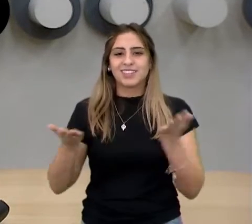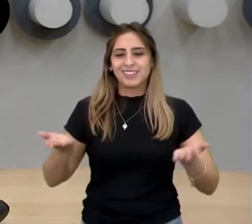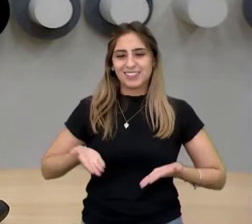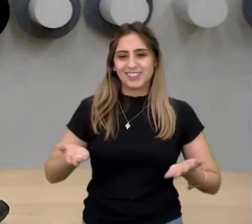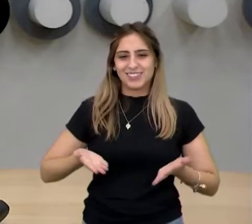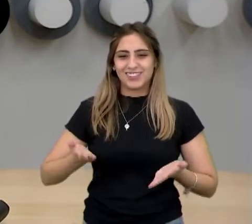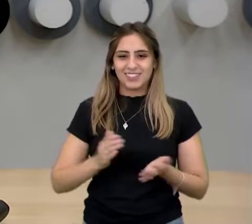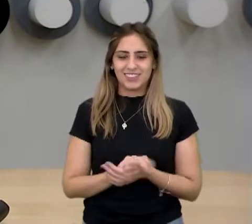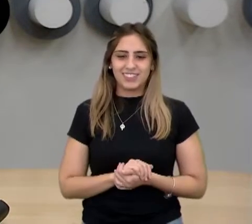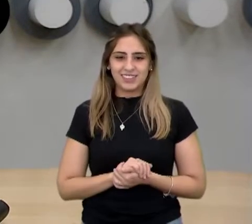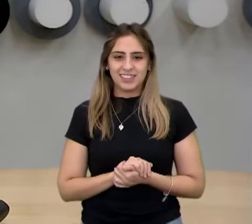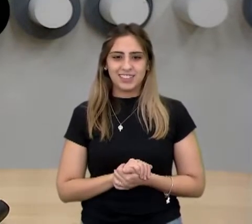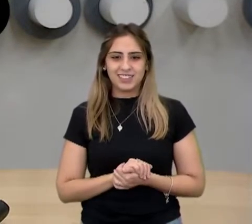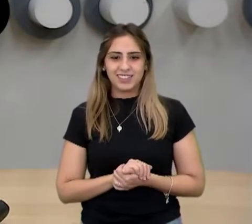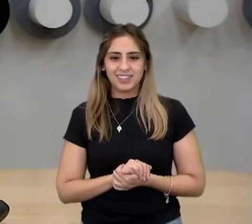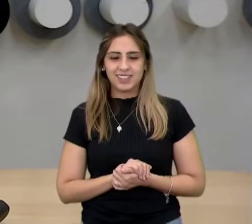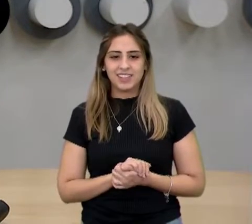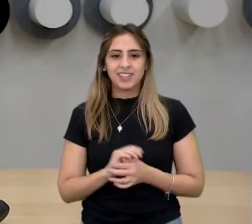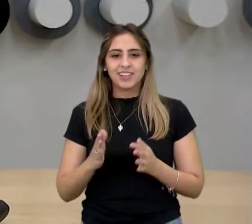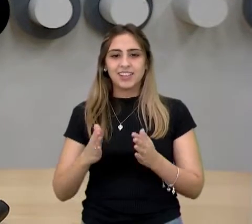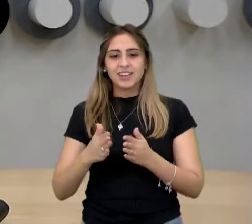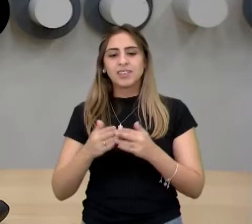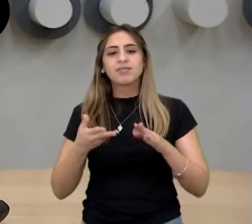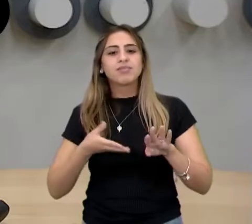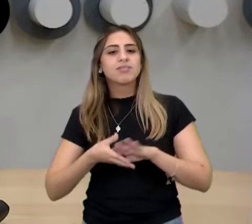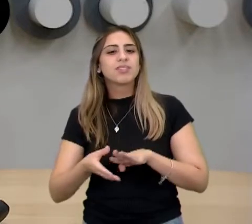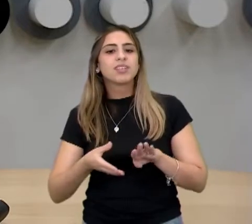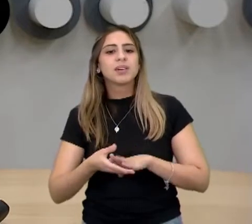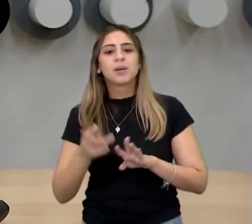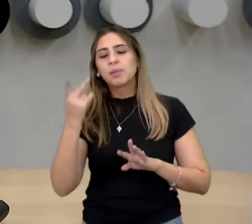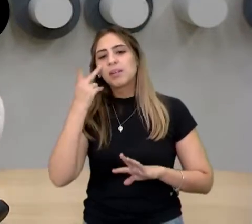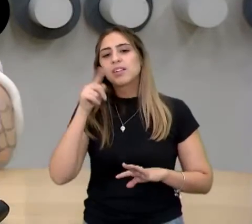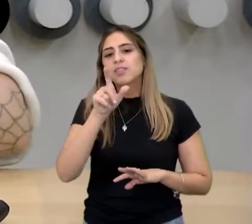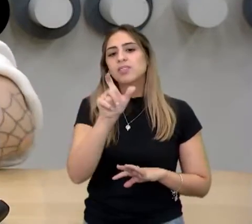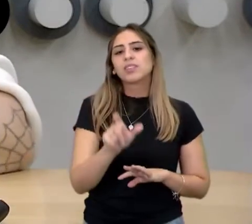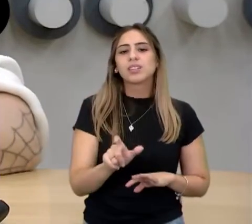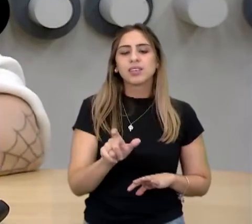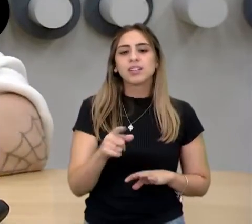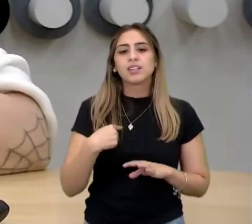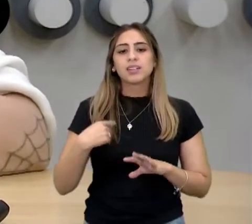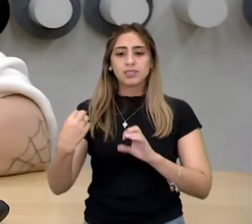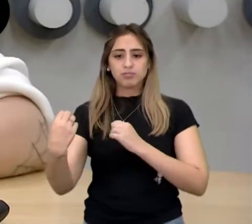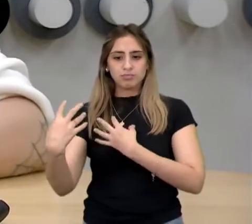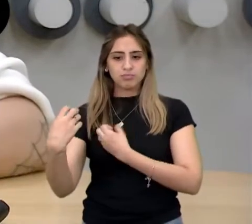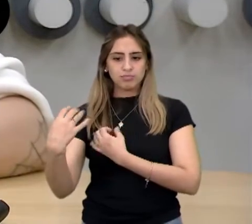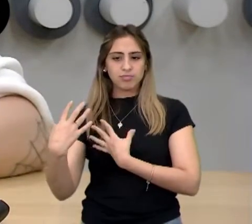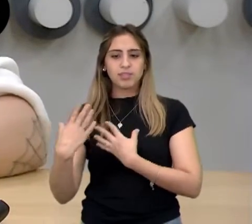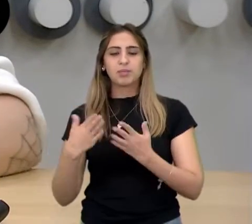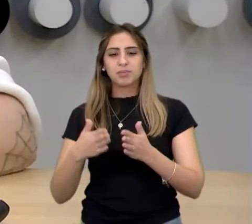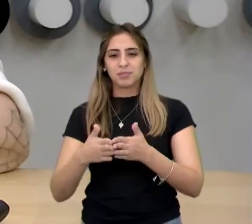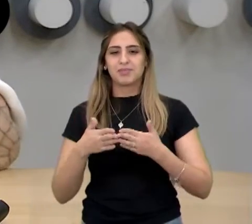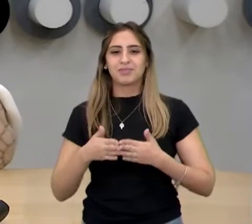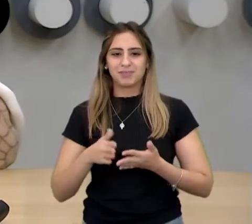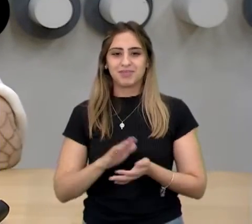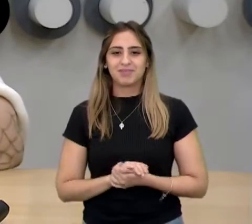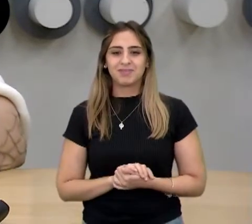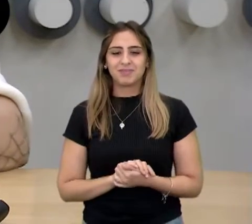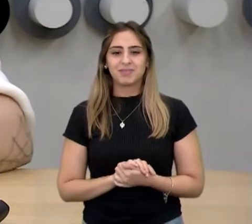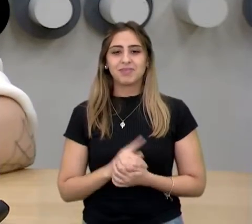hoje, e gostaria de pedir o seu auxílio para que você nos ensinasse, por gentileza, qual